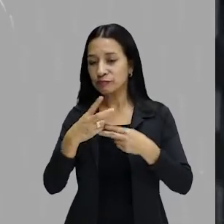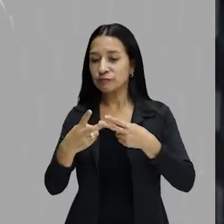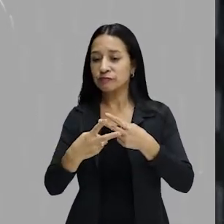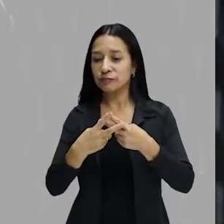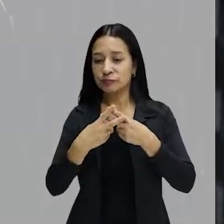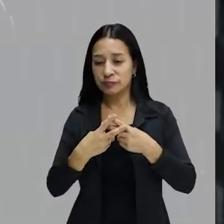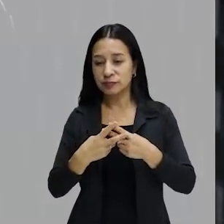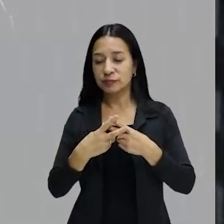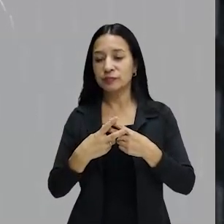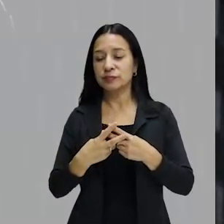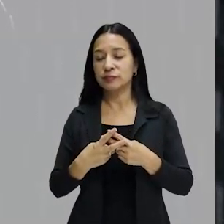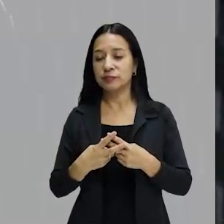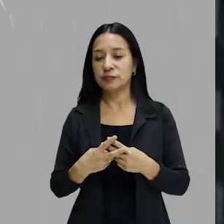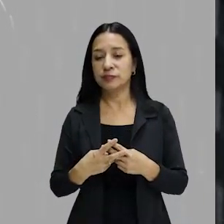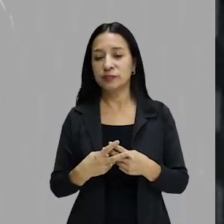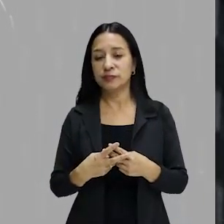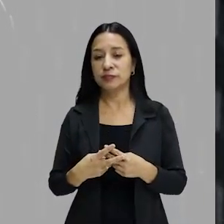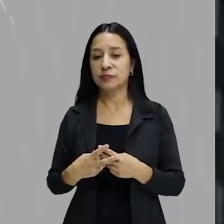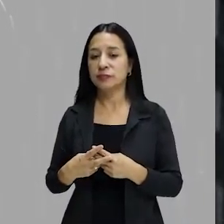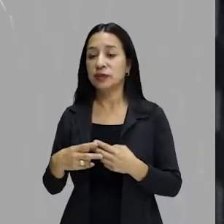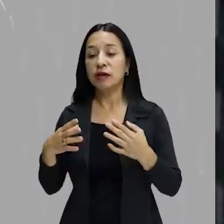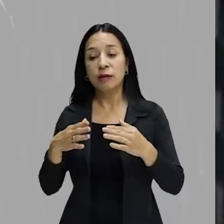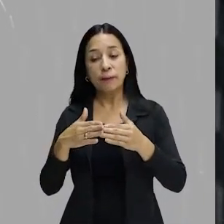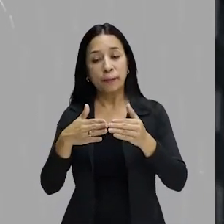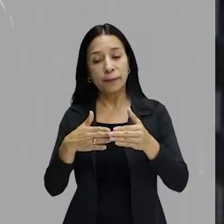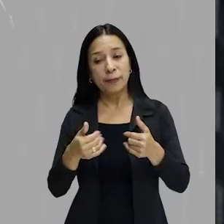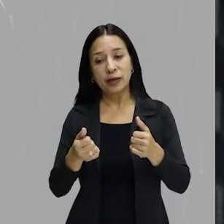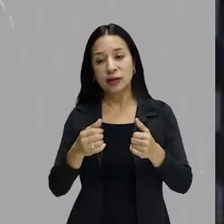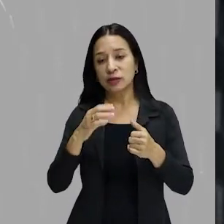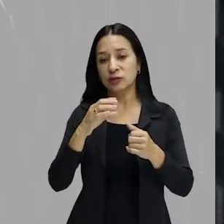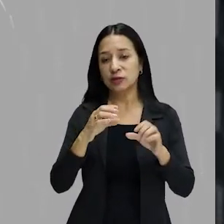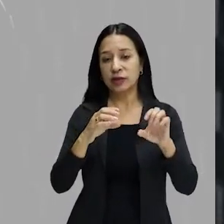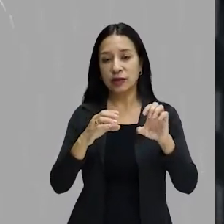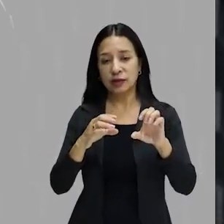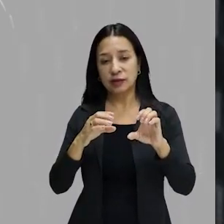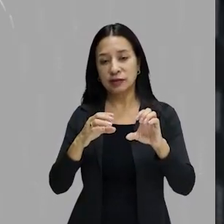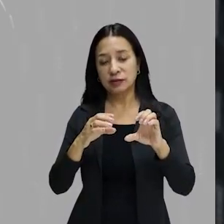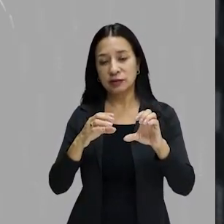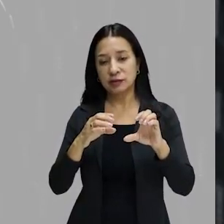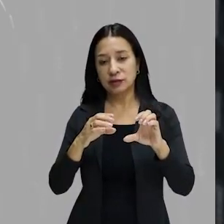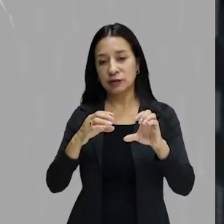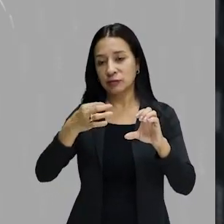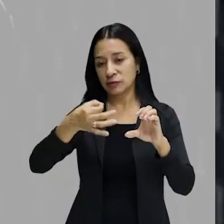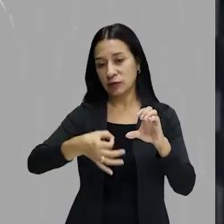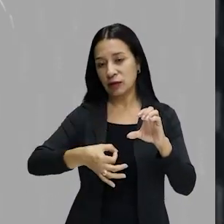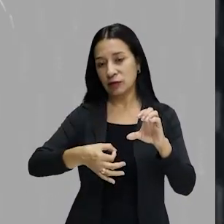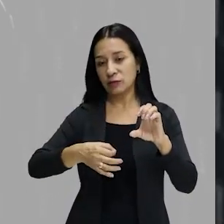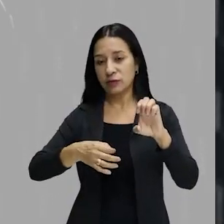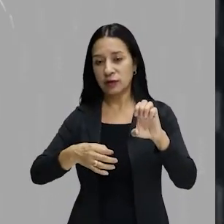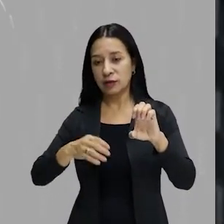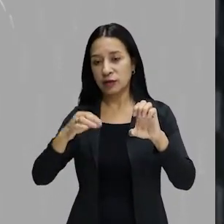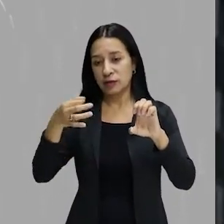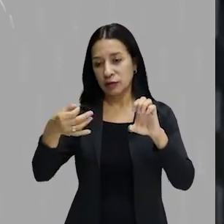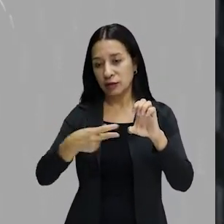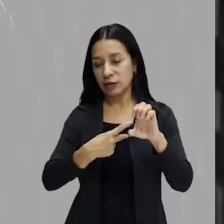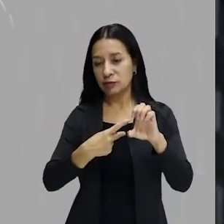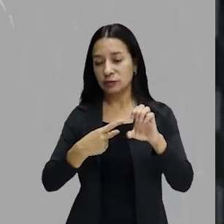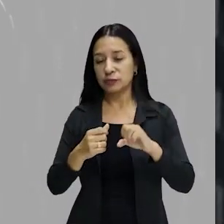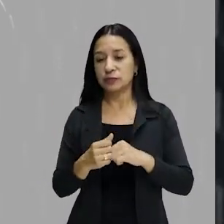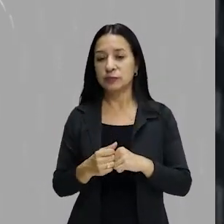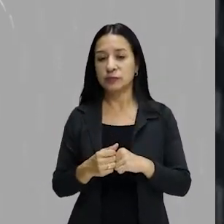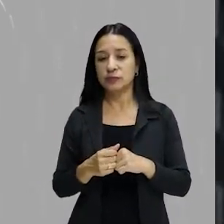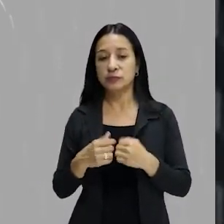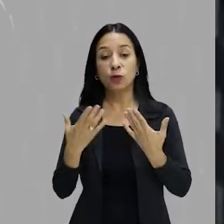você colocar um C para a classificação certa, um E para a classificação errada. Isso significa dizer que vocês já identificaram aqui, tem